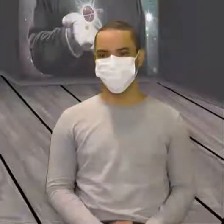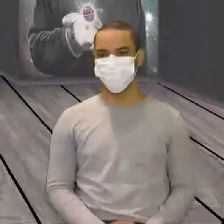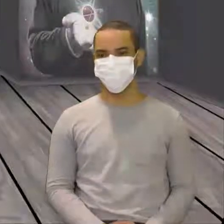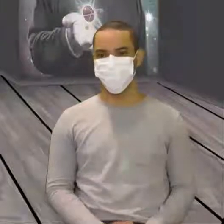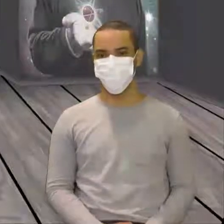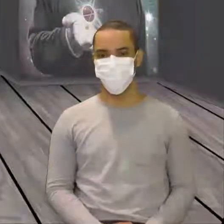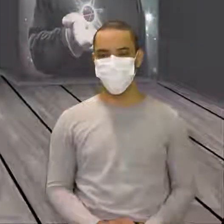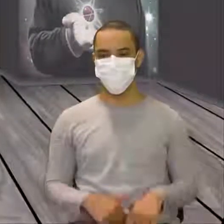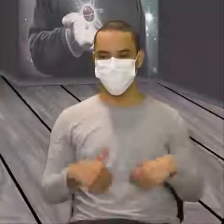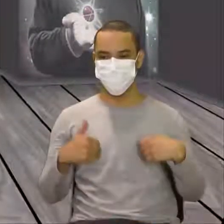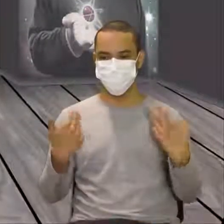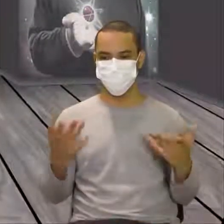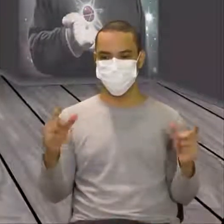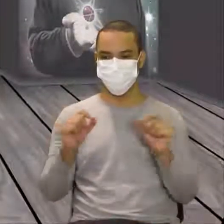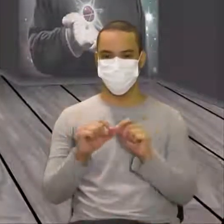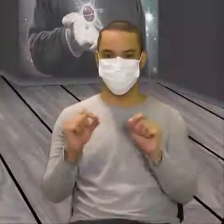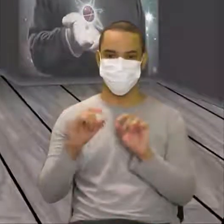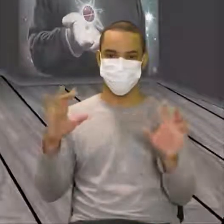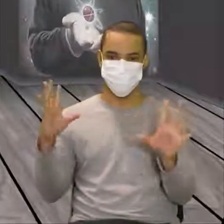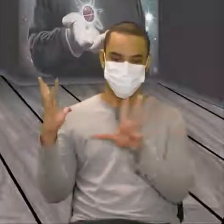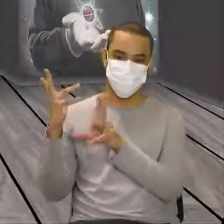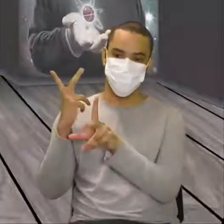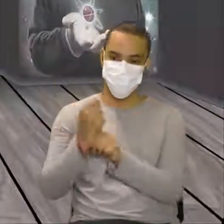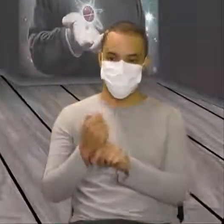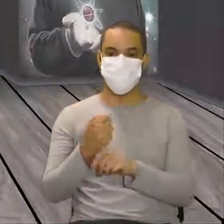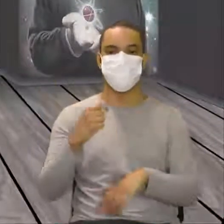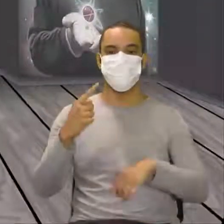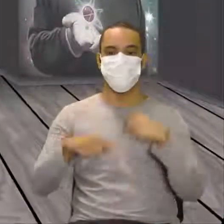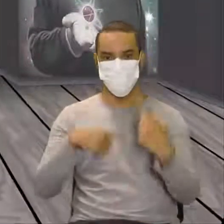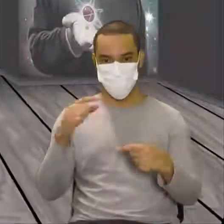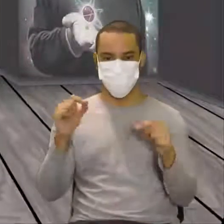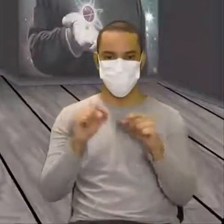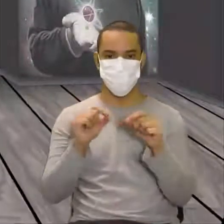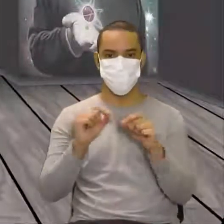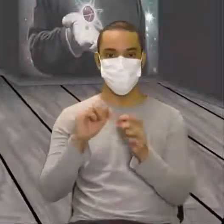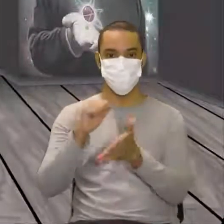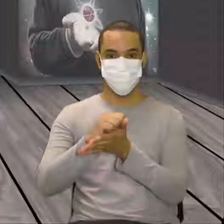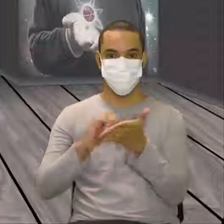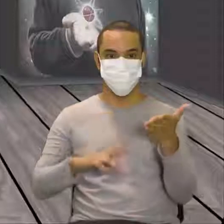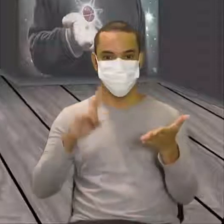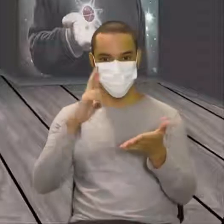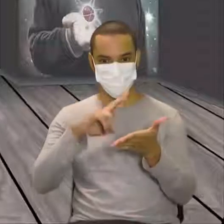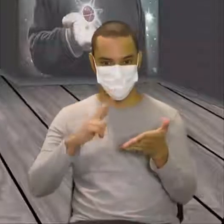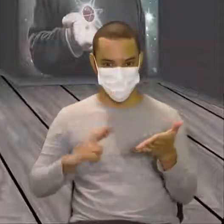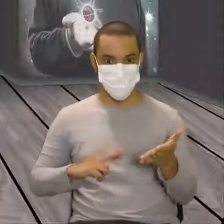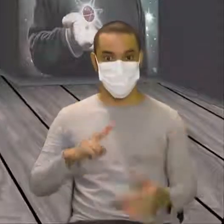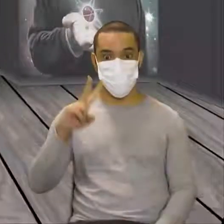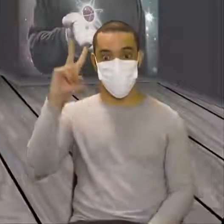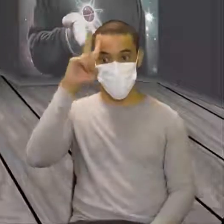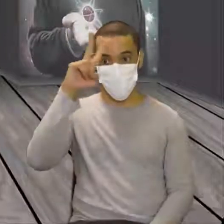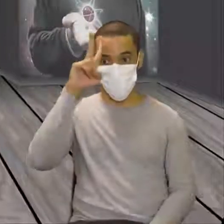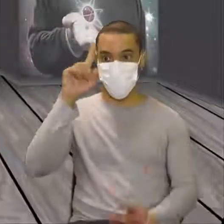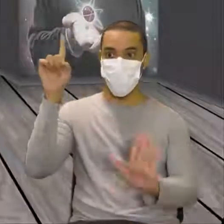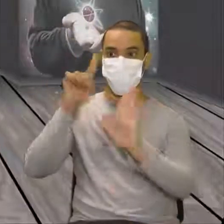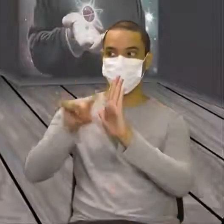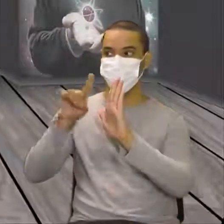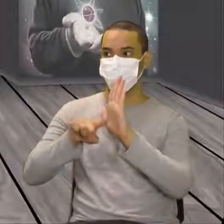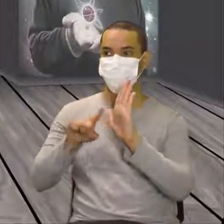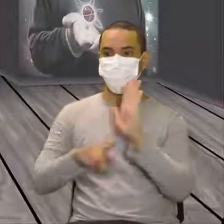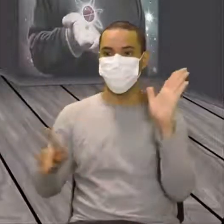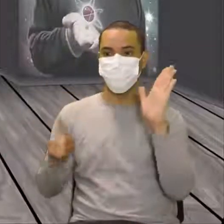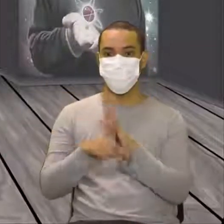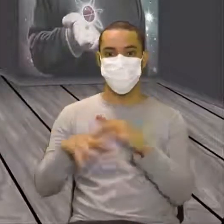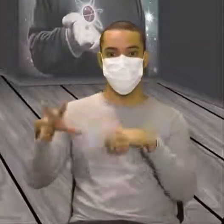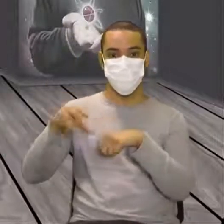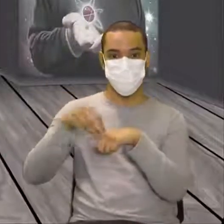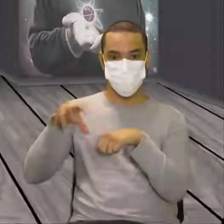Então, pessoal, vamos fazer aí nosso resumo, né? Depois vamos lá para as nossas atividades. Lembrando que essas questões são questões mais de